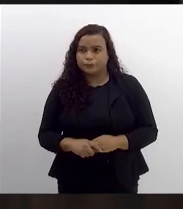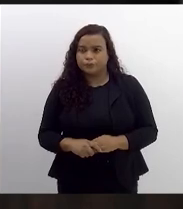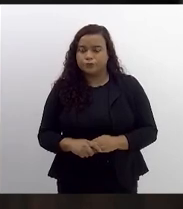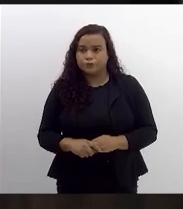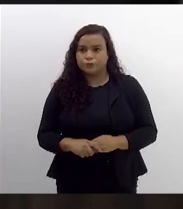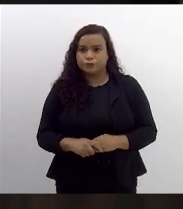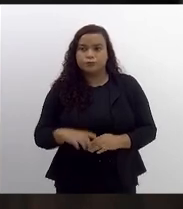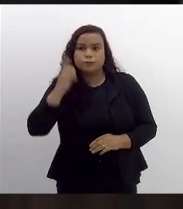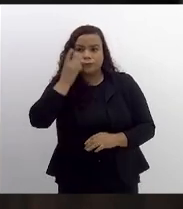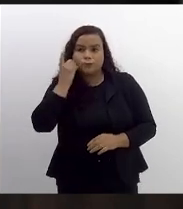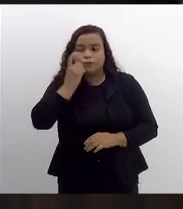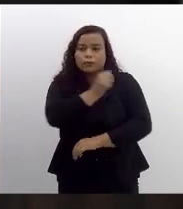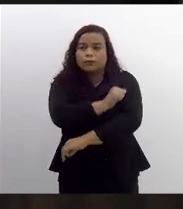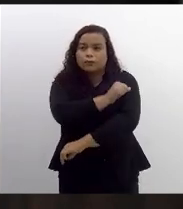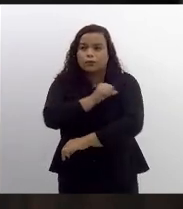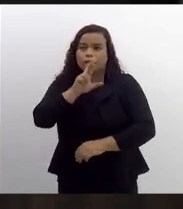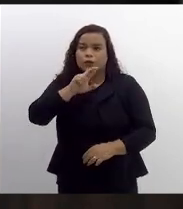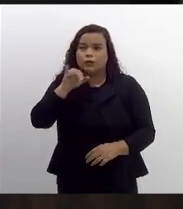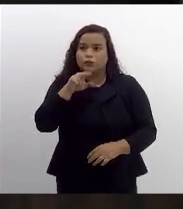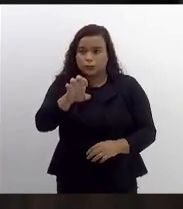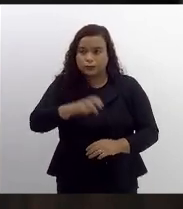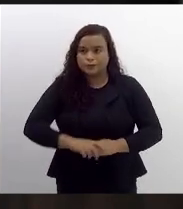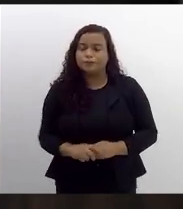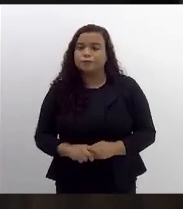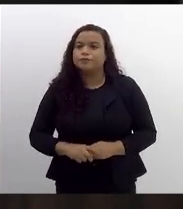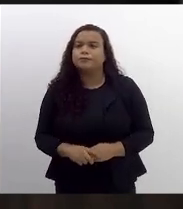a deputada enfermeira Rejane